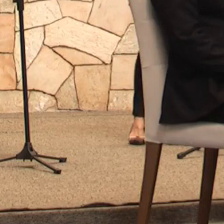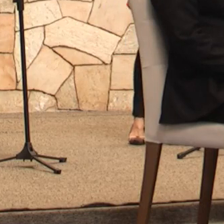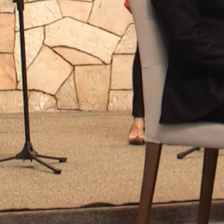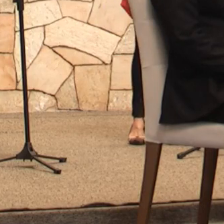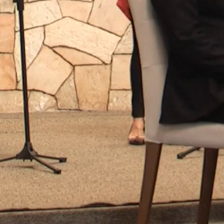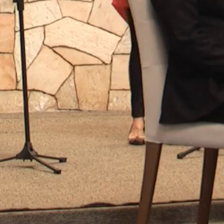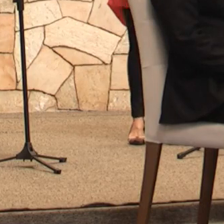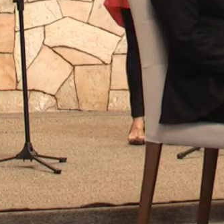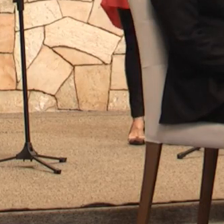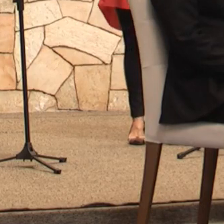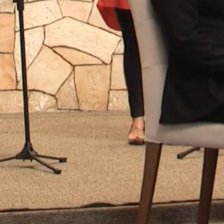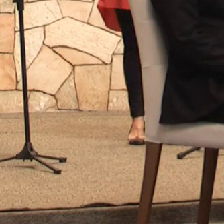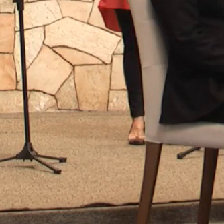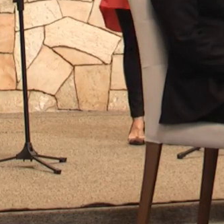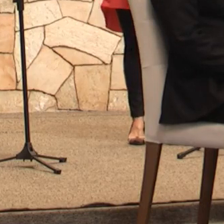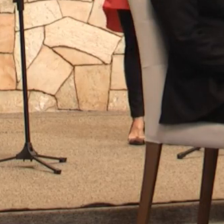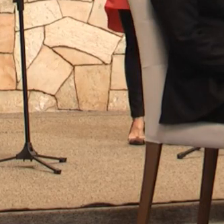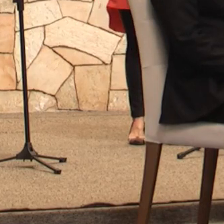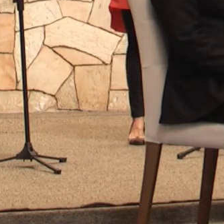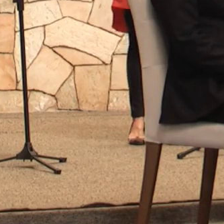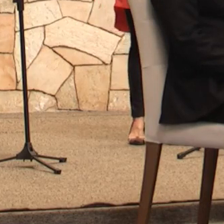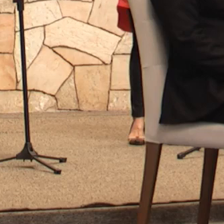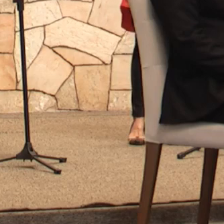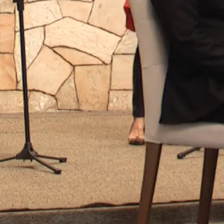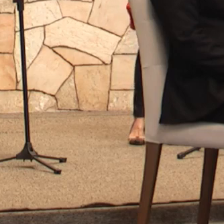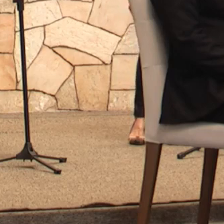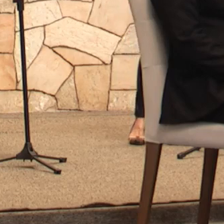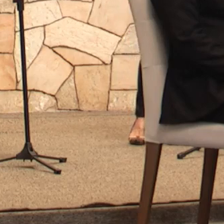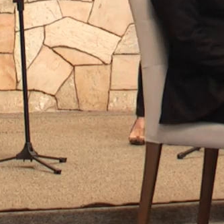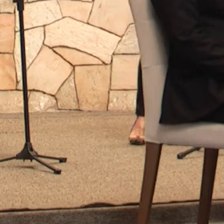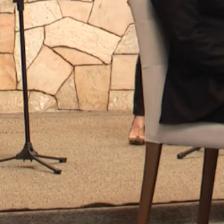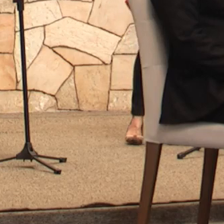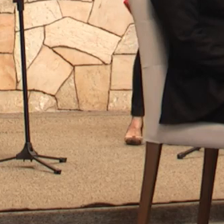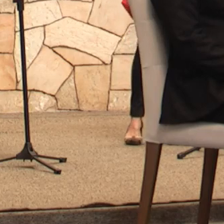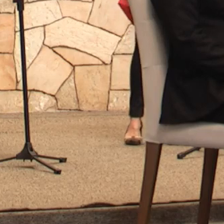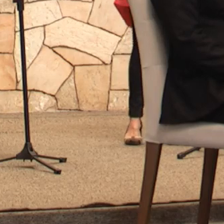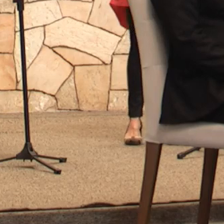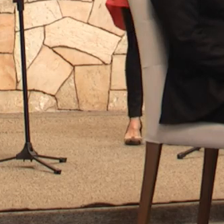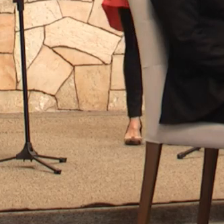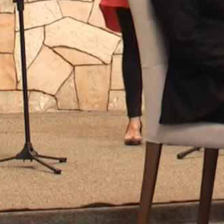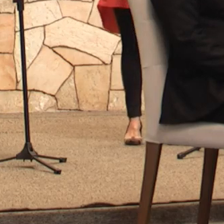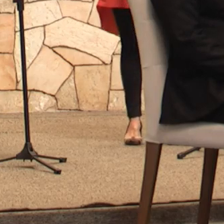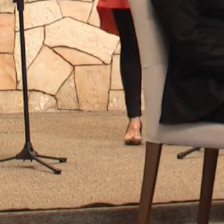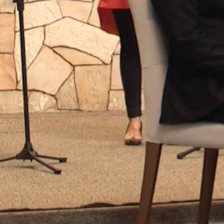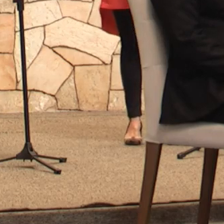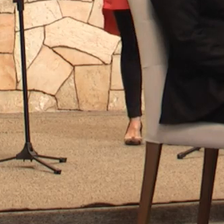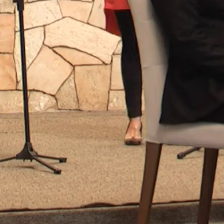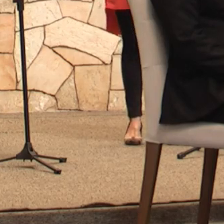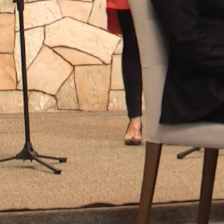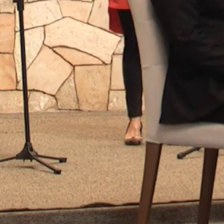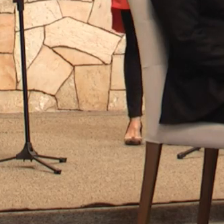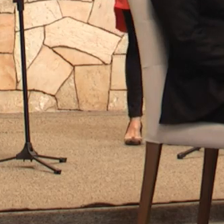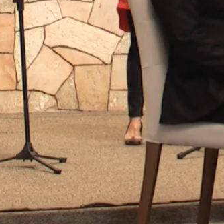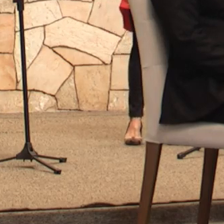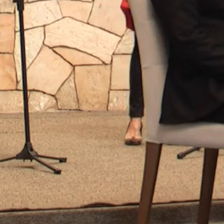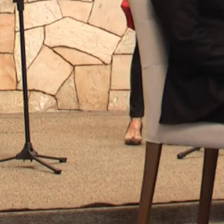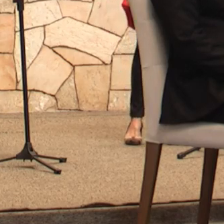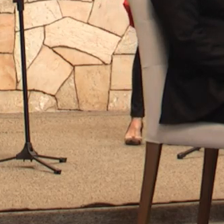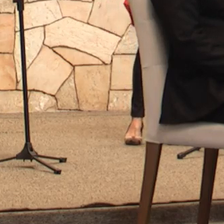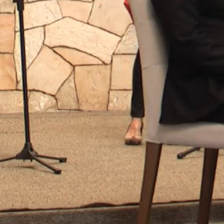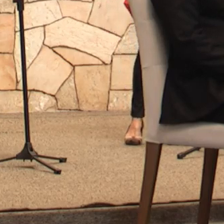cruz. Encontro graça e paz, amor que me